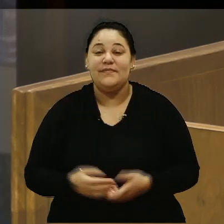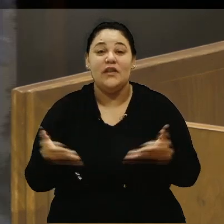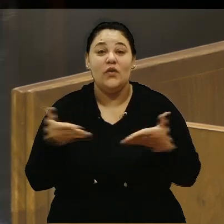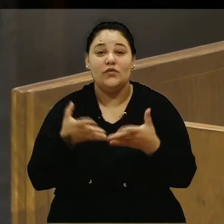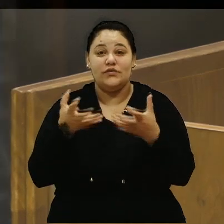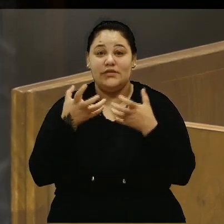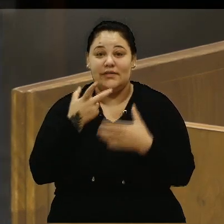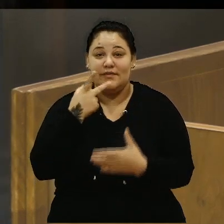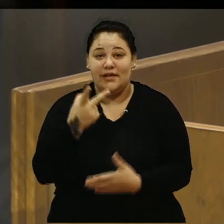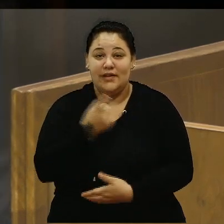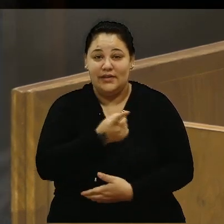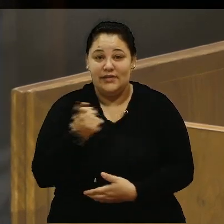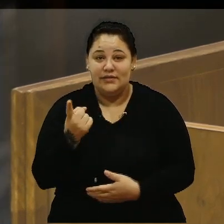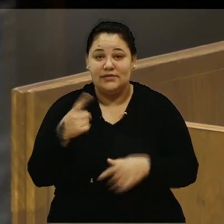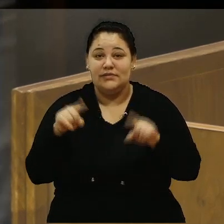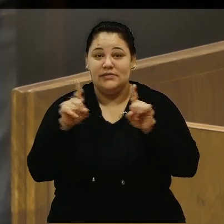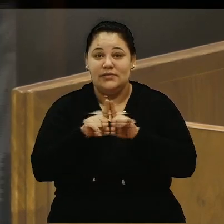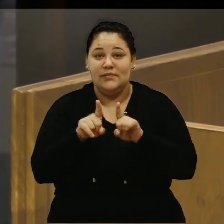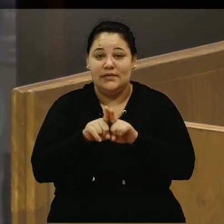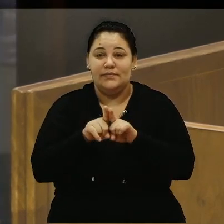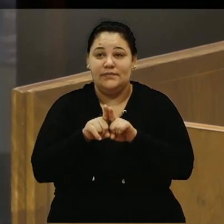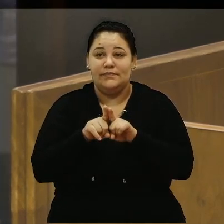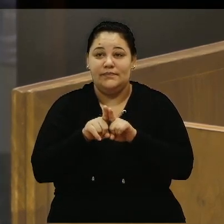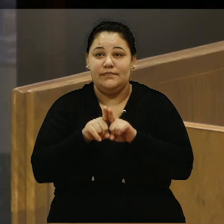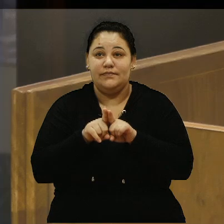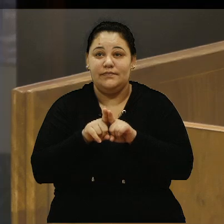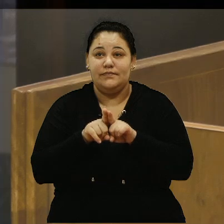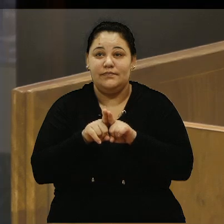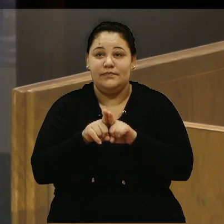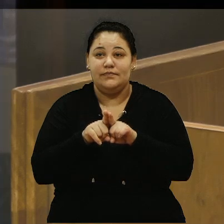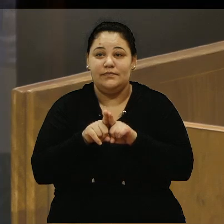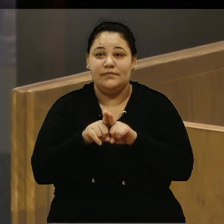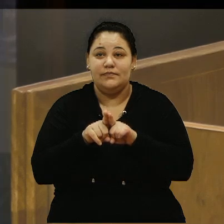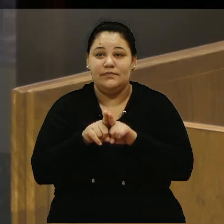falar para vocês de uma cooperativa